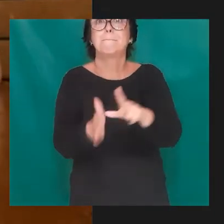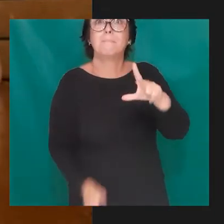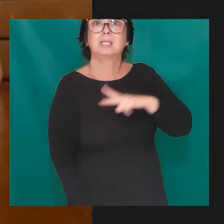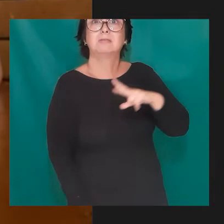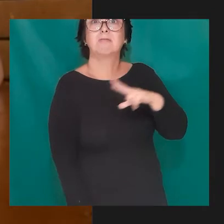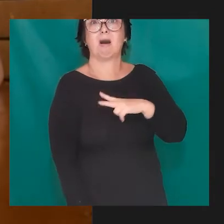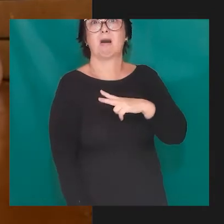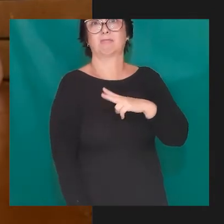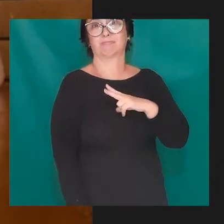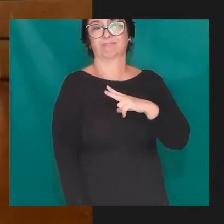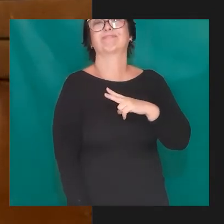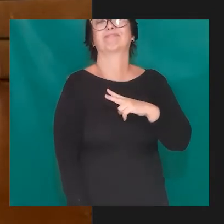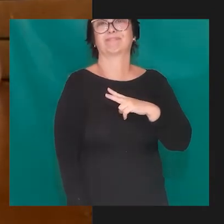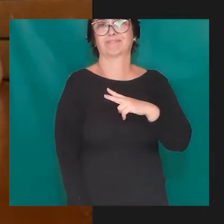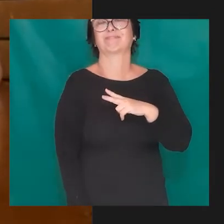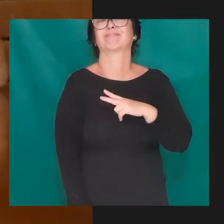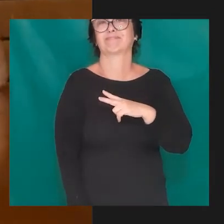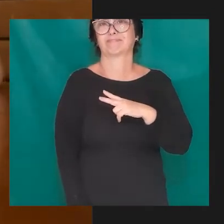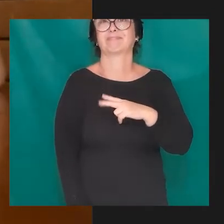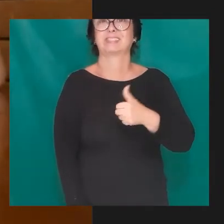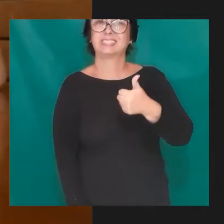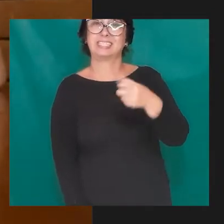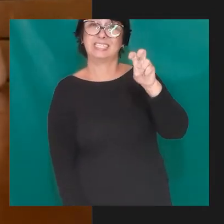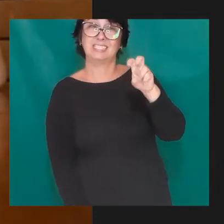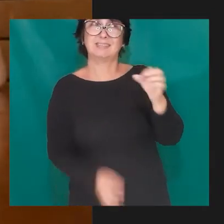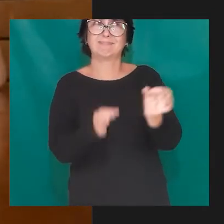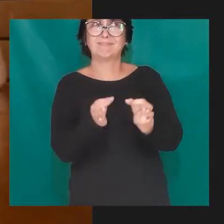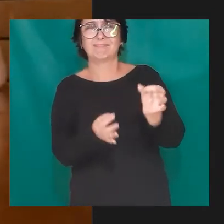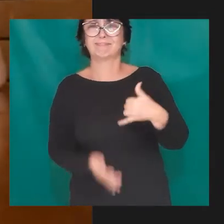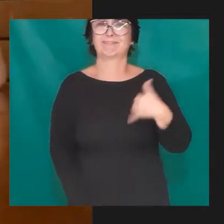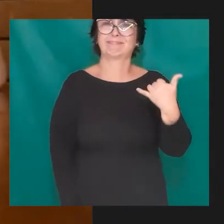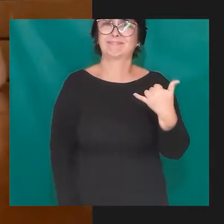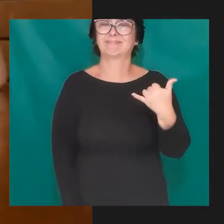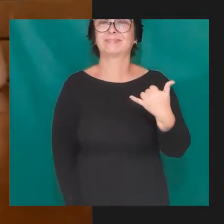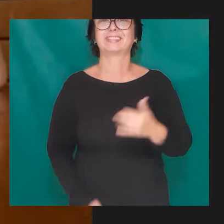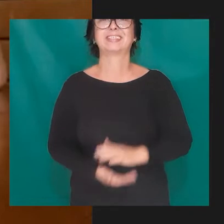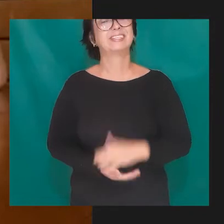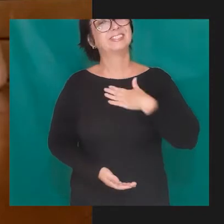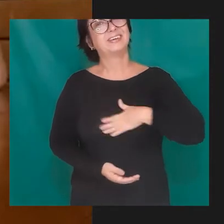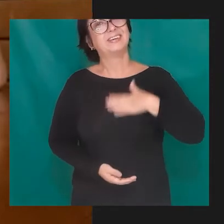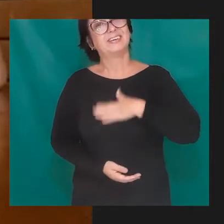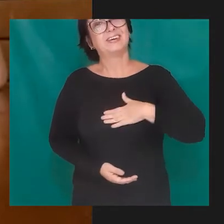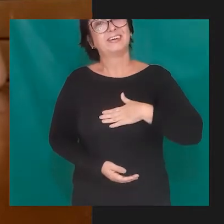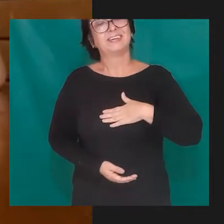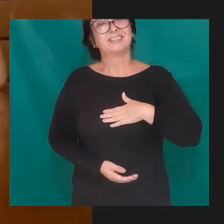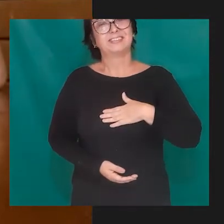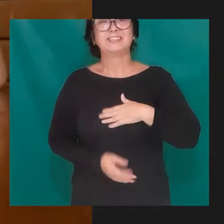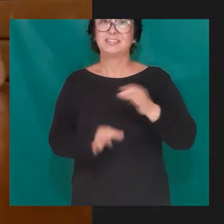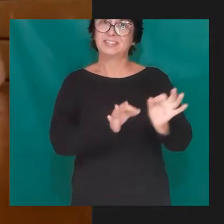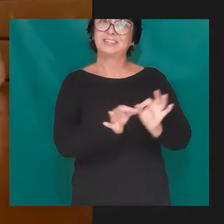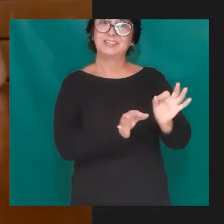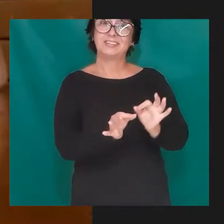porque até 15 anos é muito cedo para ter essa definição. Mas então, o que eu mais gosto, por exemplo, do efeito do projeto,